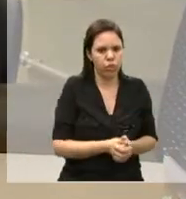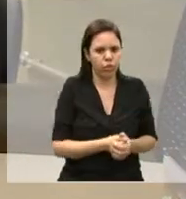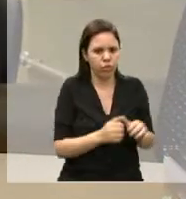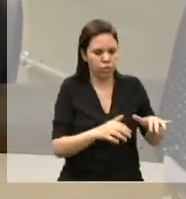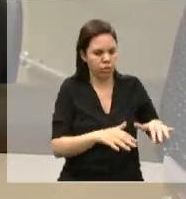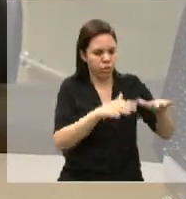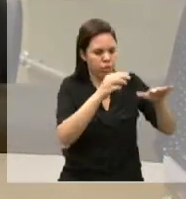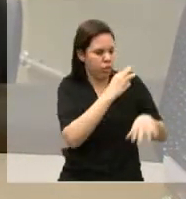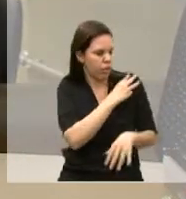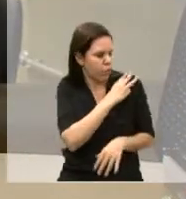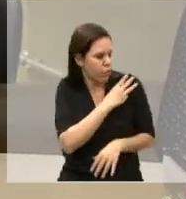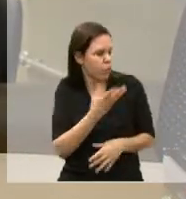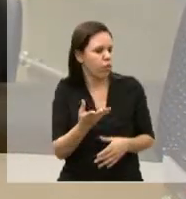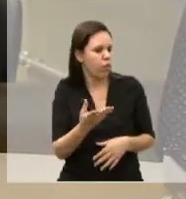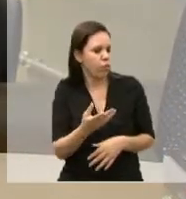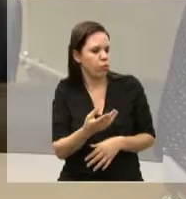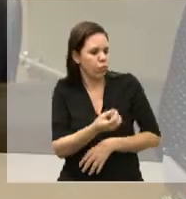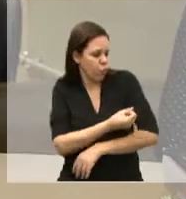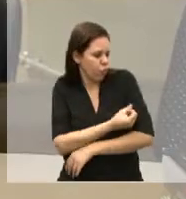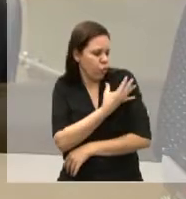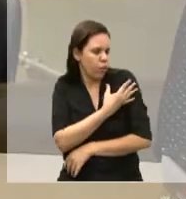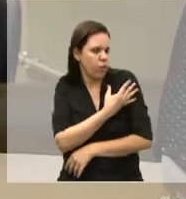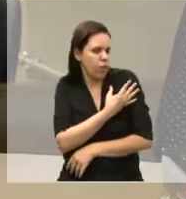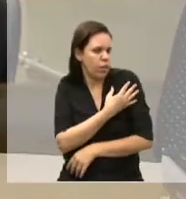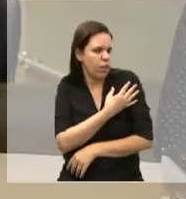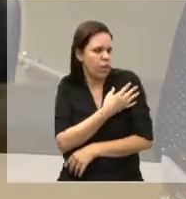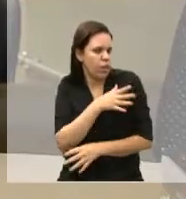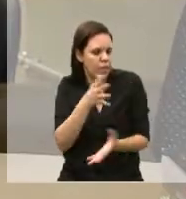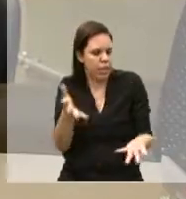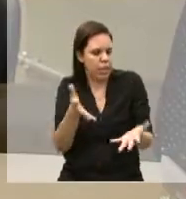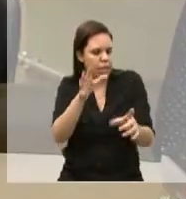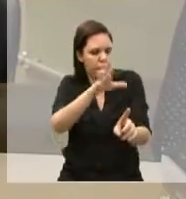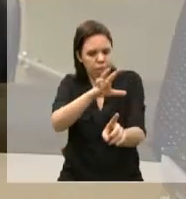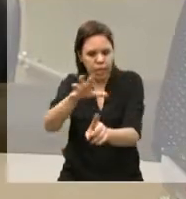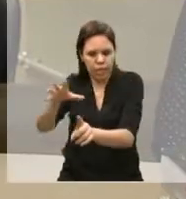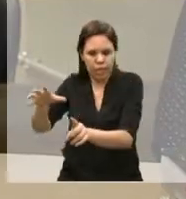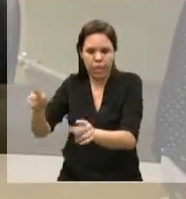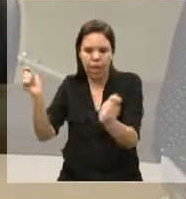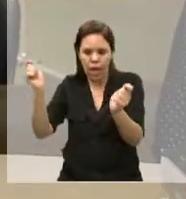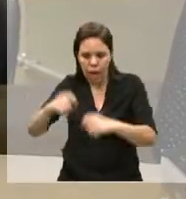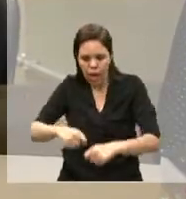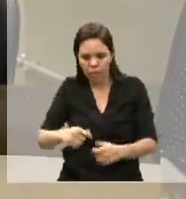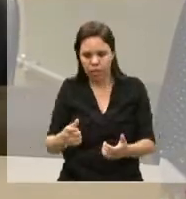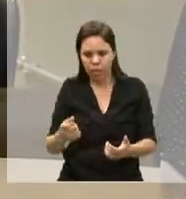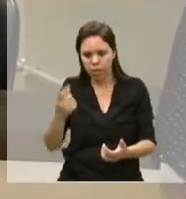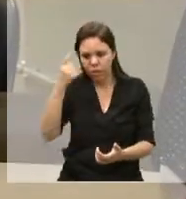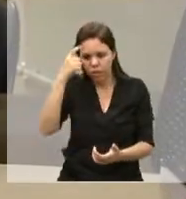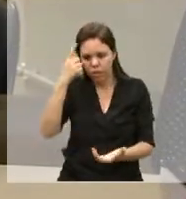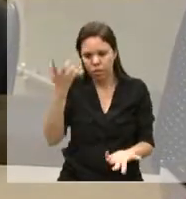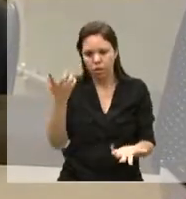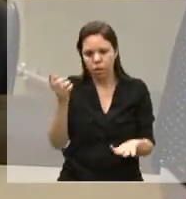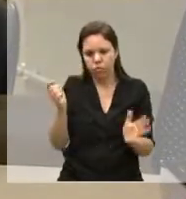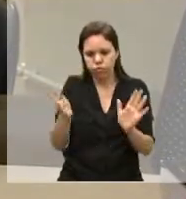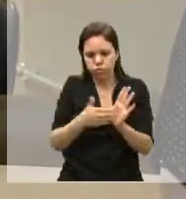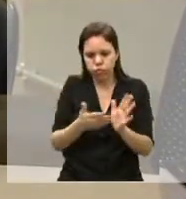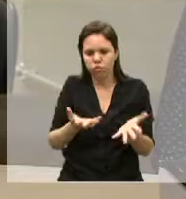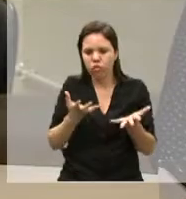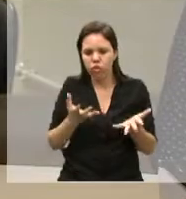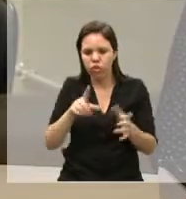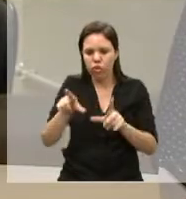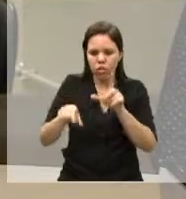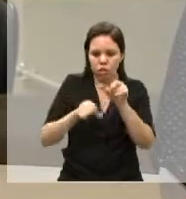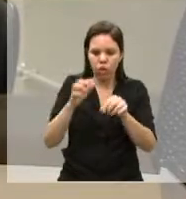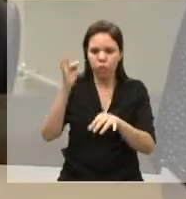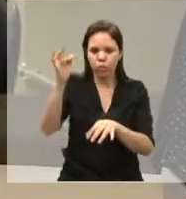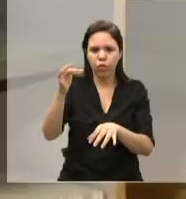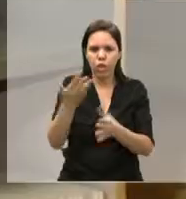do ensino médio, do ensino fundamental, e criar essa capacidade de criar propósitos para as pessoas, a